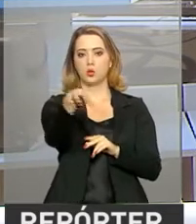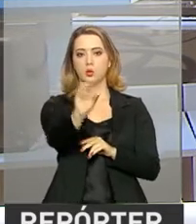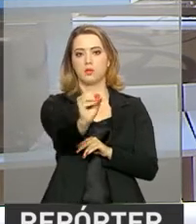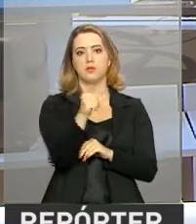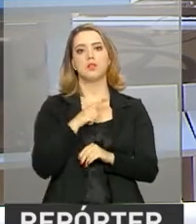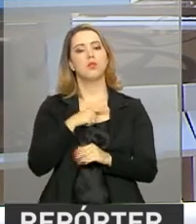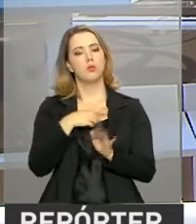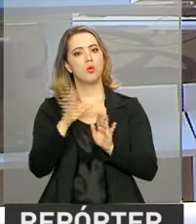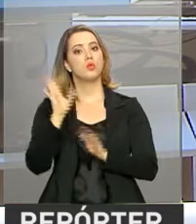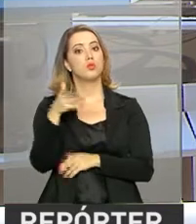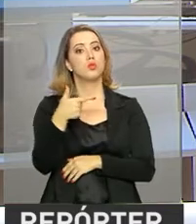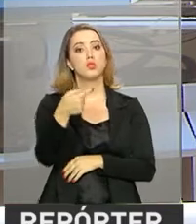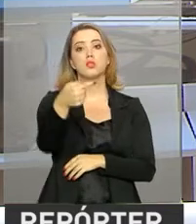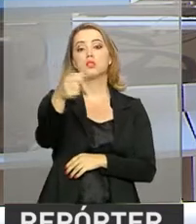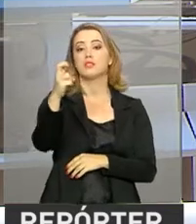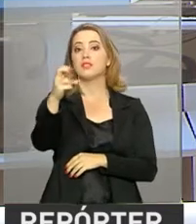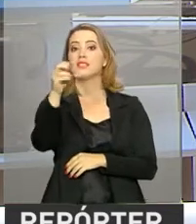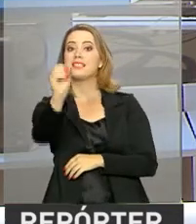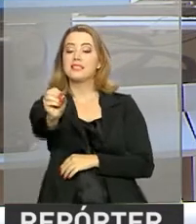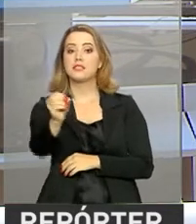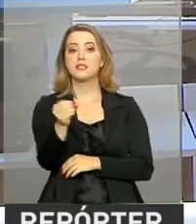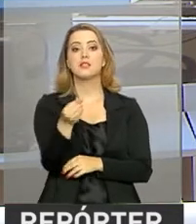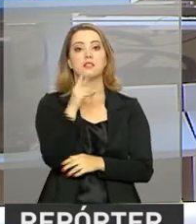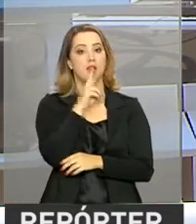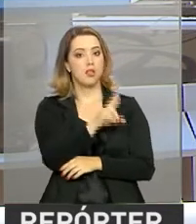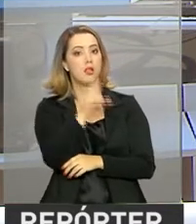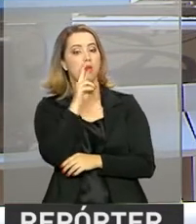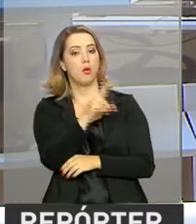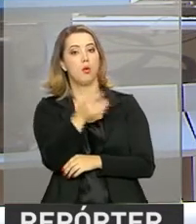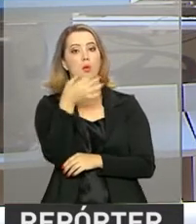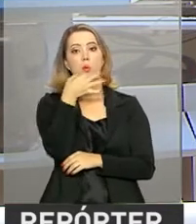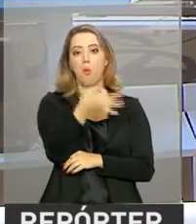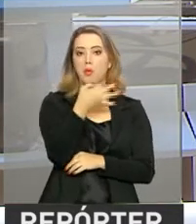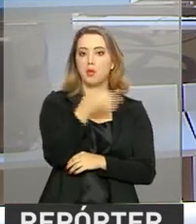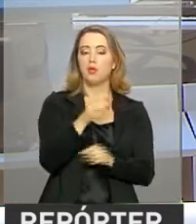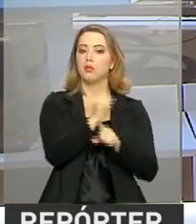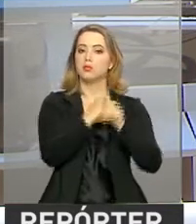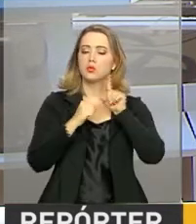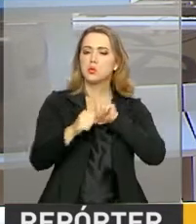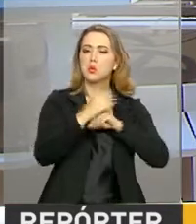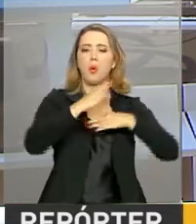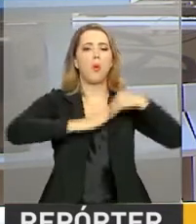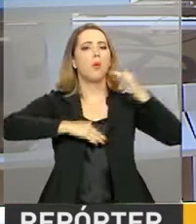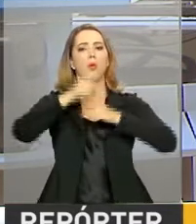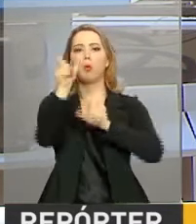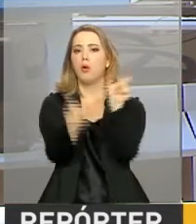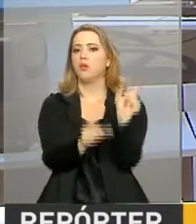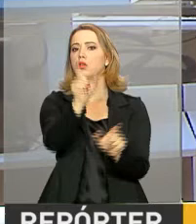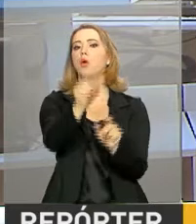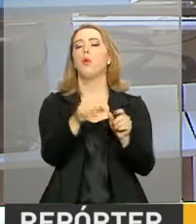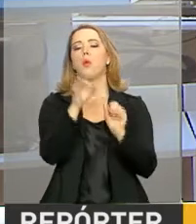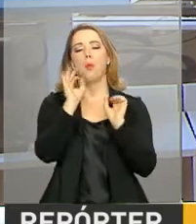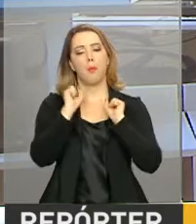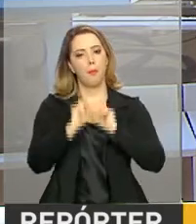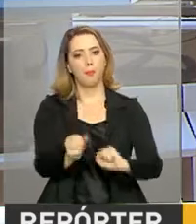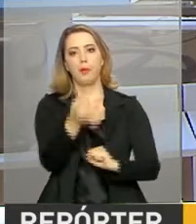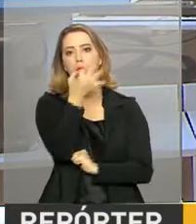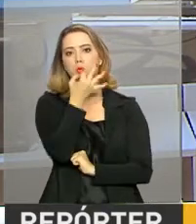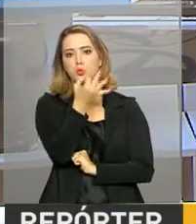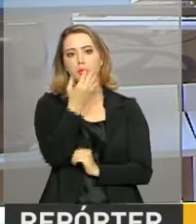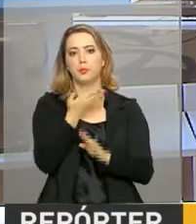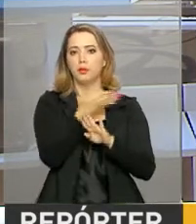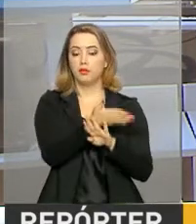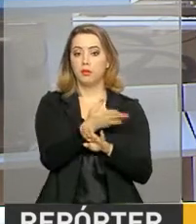recebeu mais de 750 contribuições da sociedade qualquer pessoa pode participar e dar sugestões pelo site